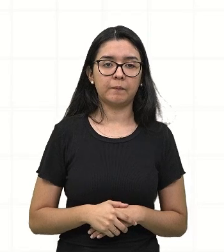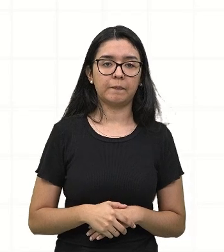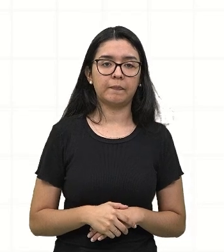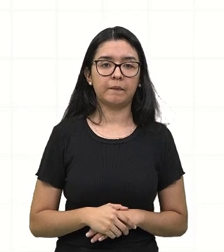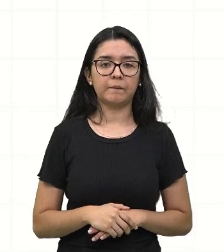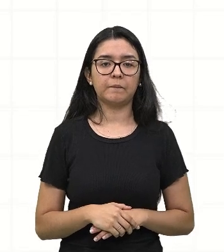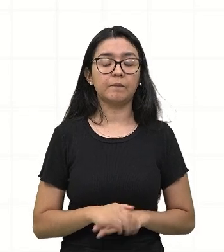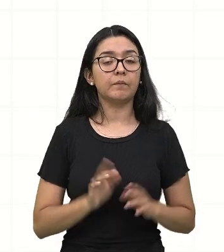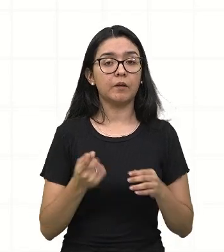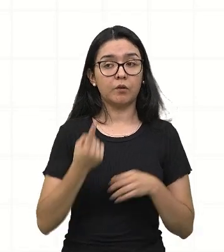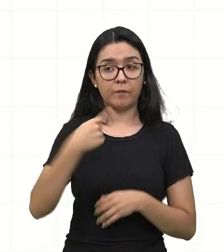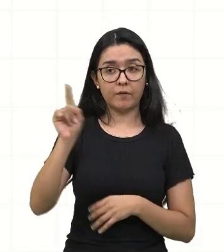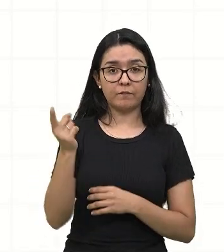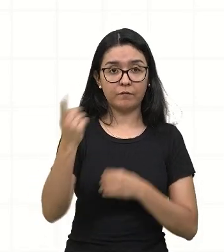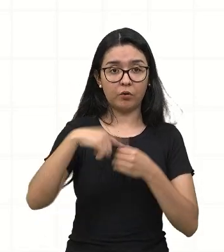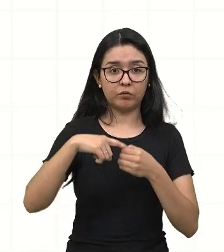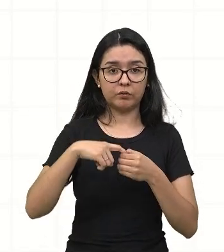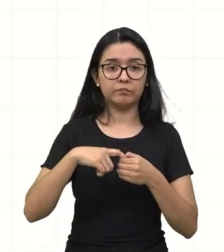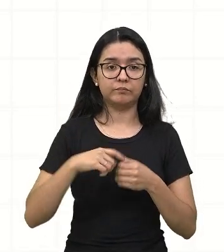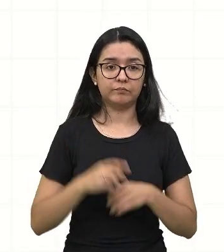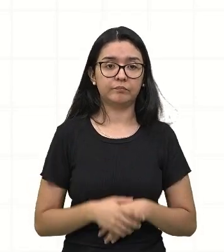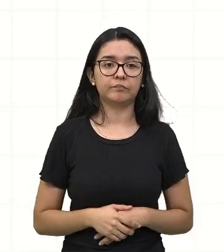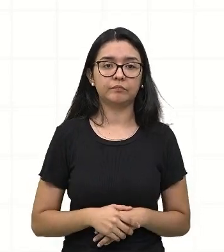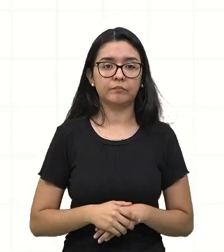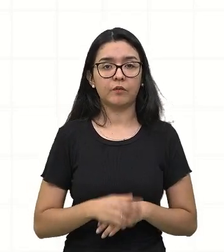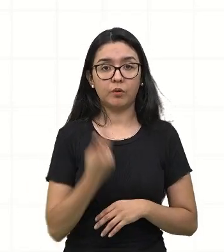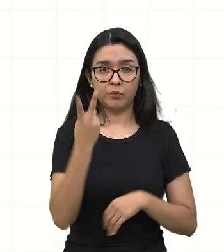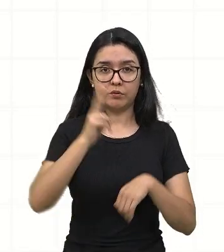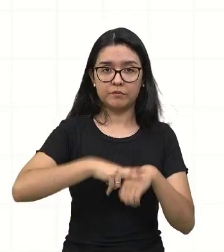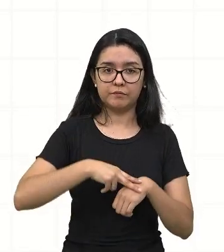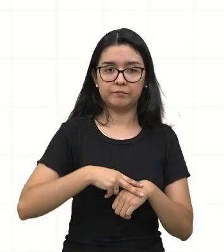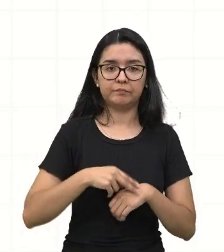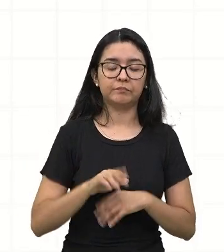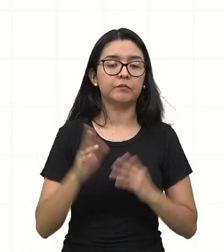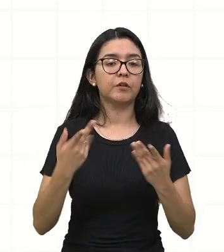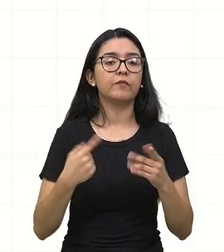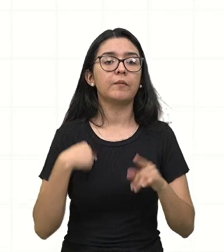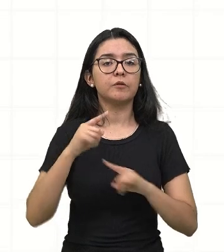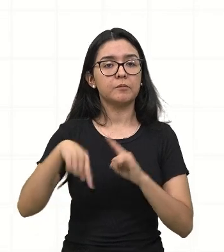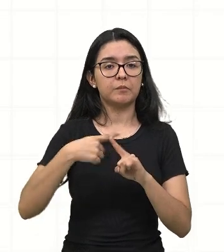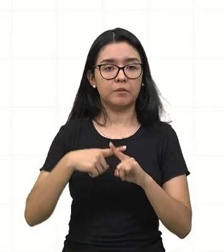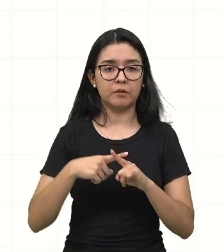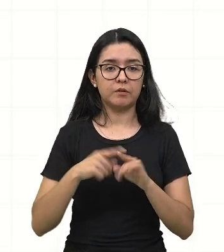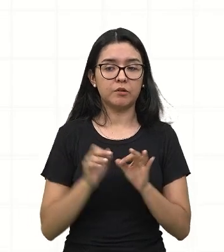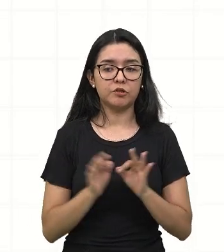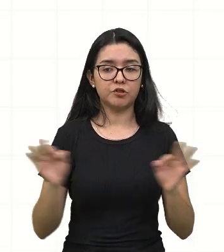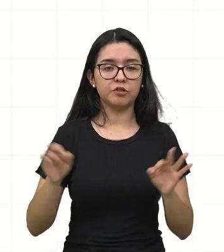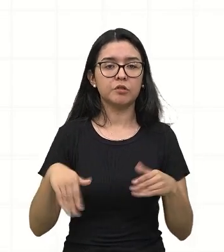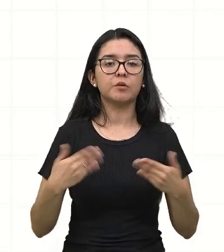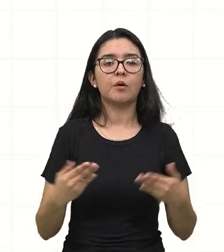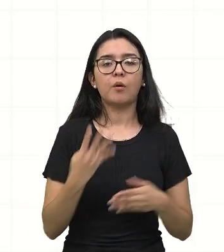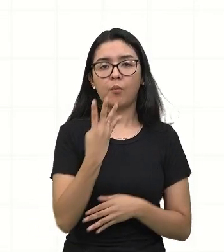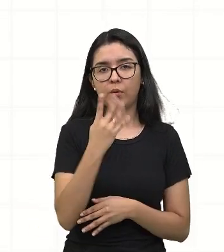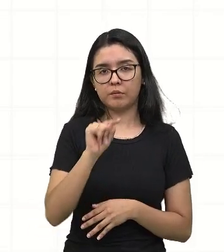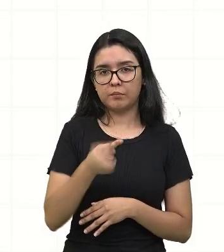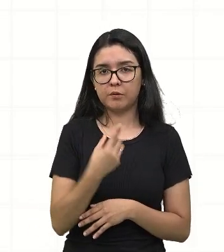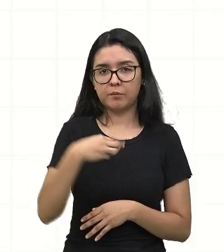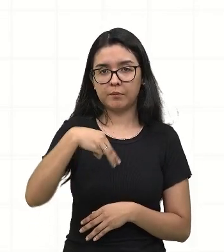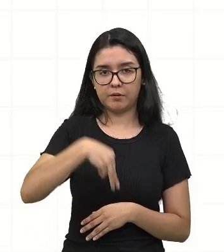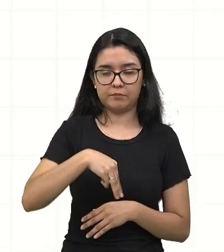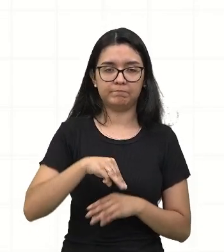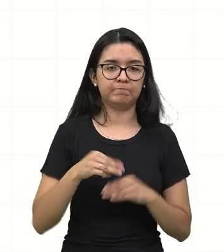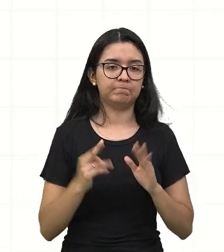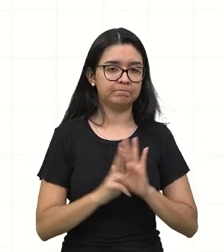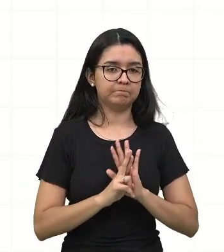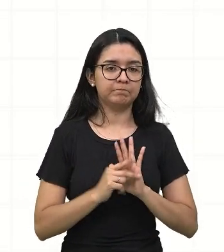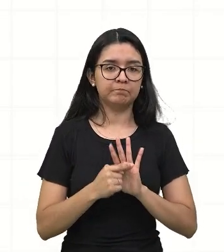Como é para ir e voltar, então você deu, na verdade, 2 viagens. E vamos multiplicar pela distância de uma viagem, a gente já sabe que é 4.000 metros.